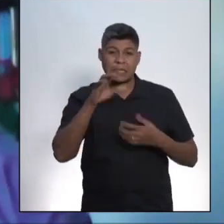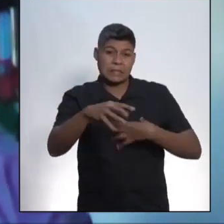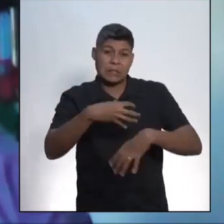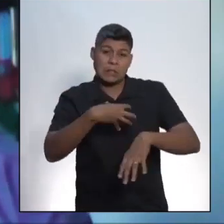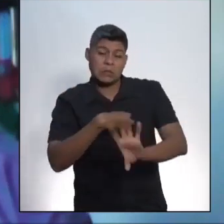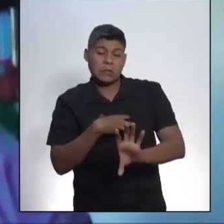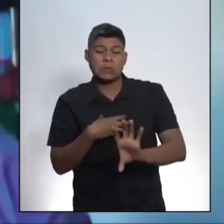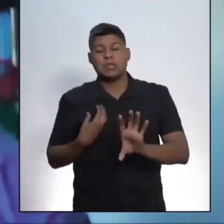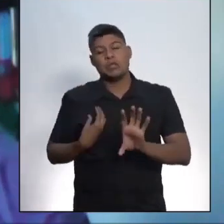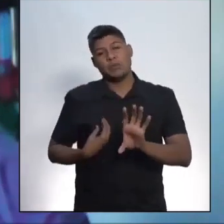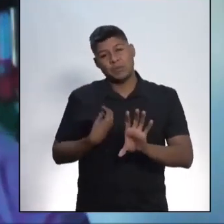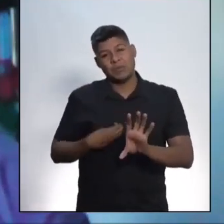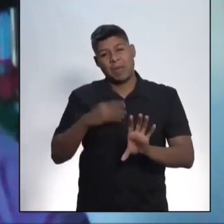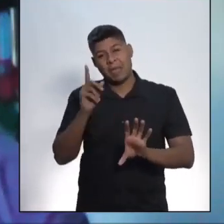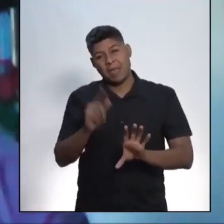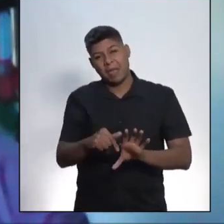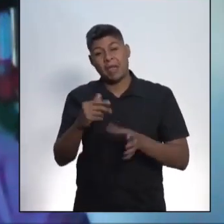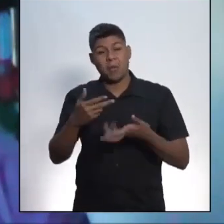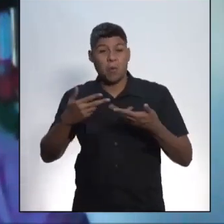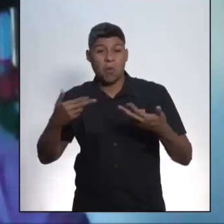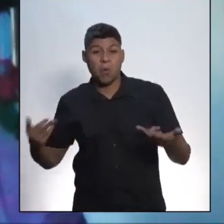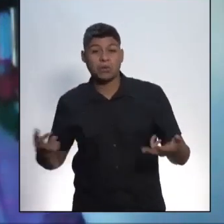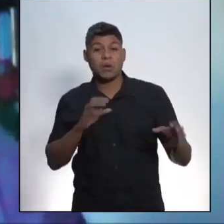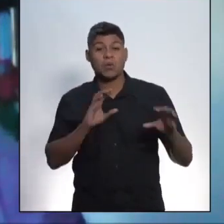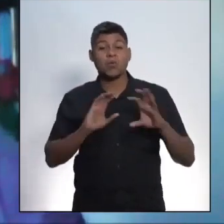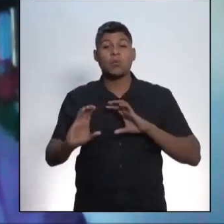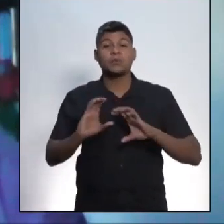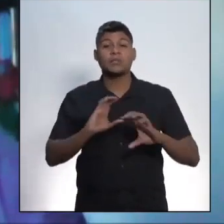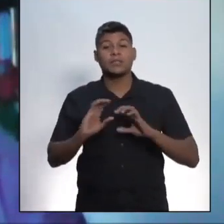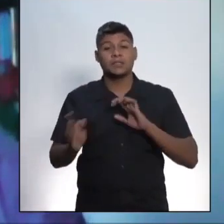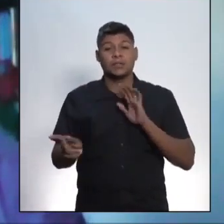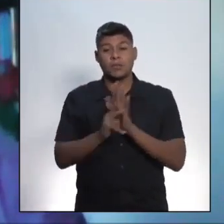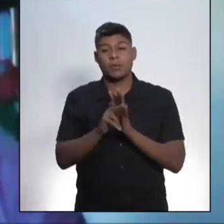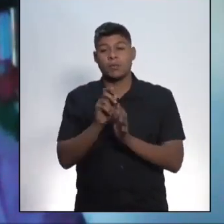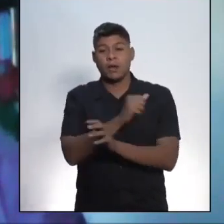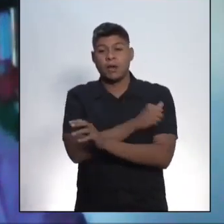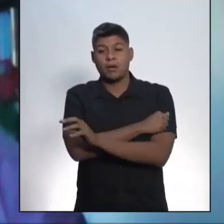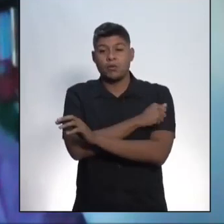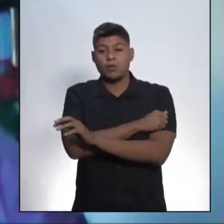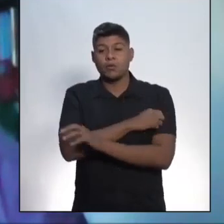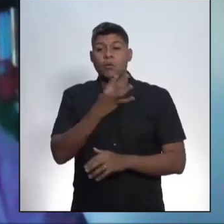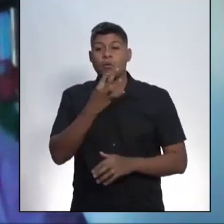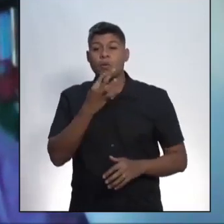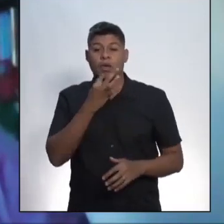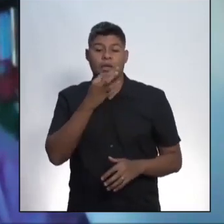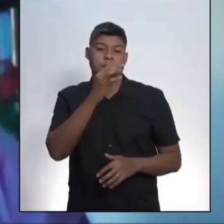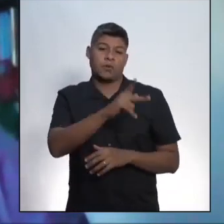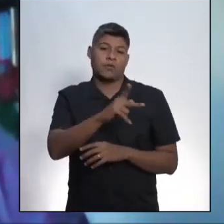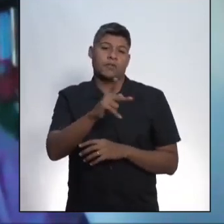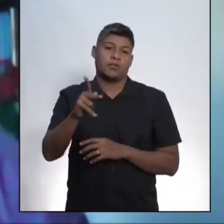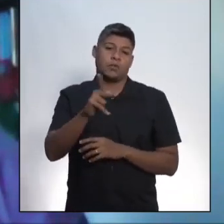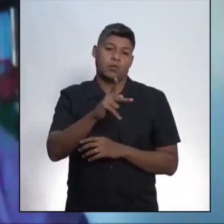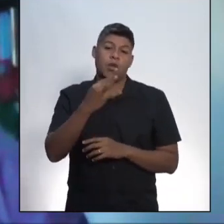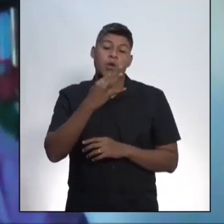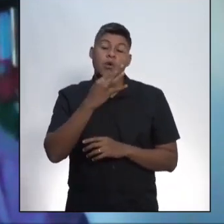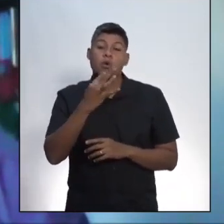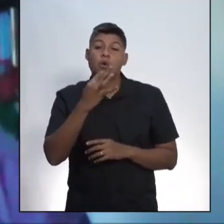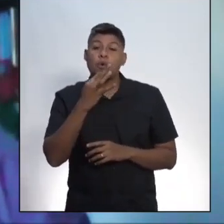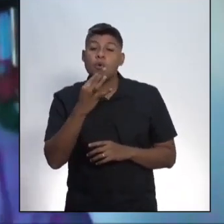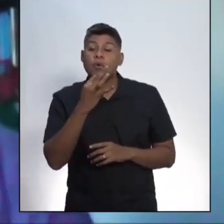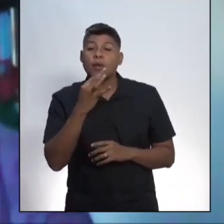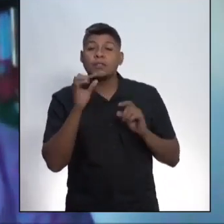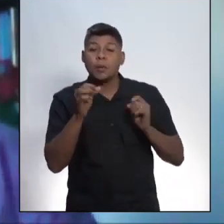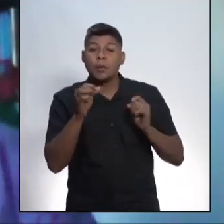um. É isso que vai levar a uma comunicação também com o aluno. Ele conhece os professores, ele conhece